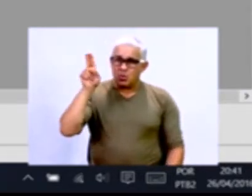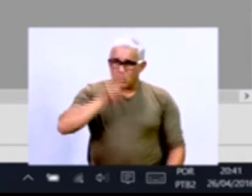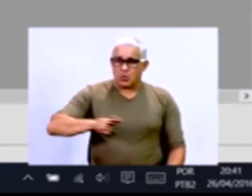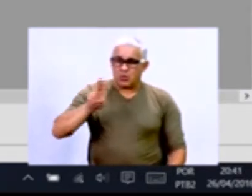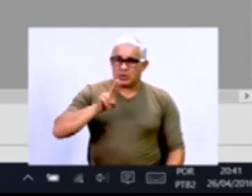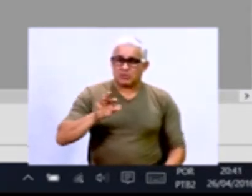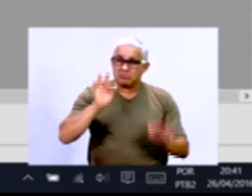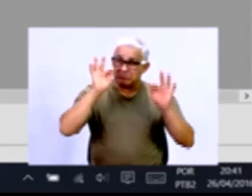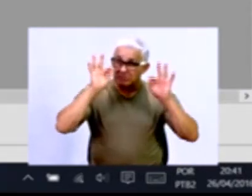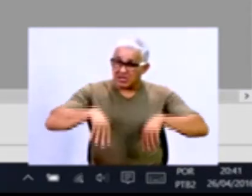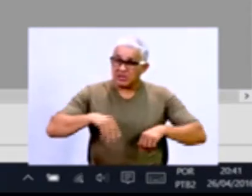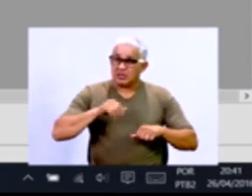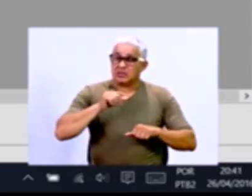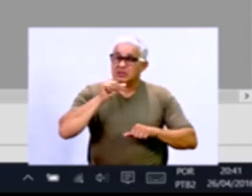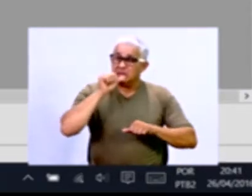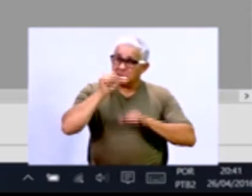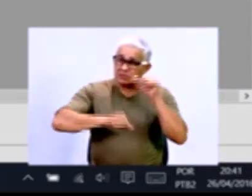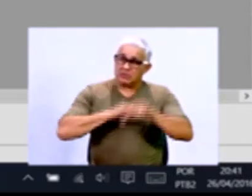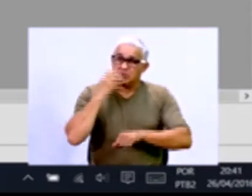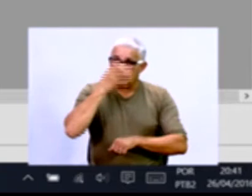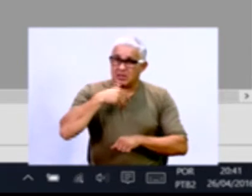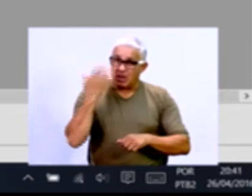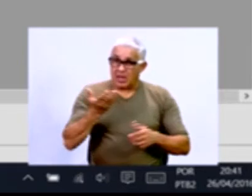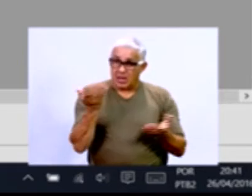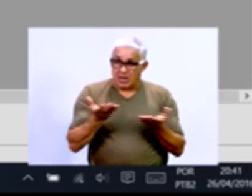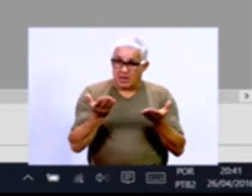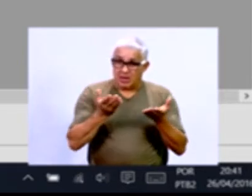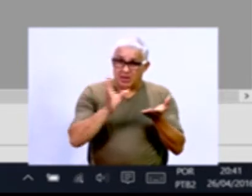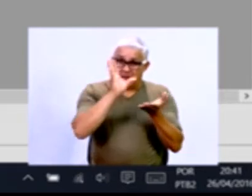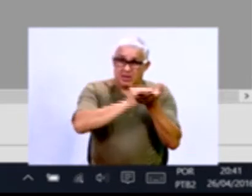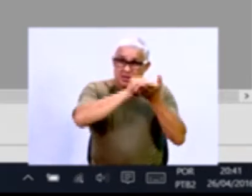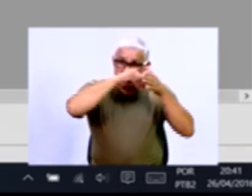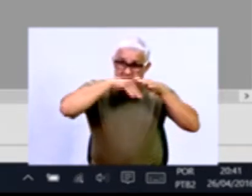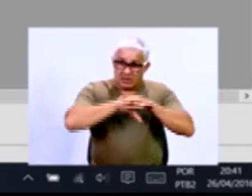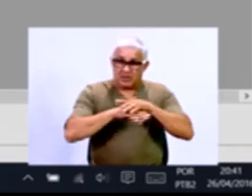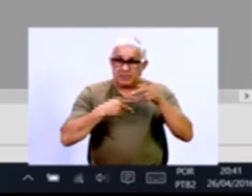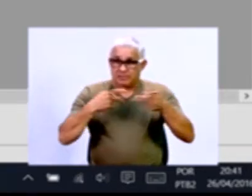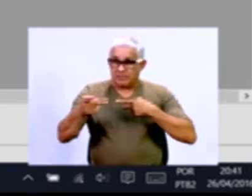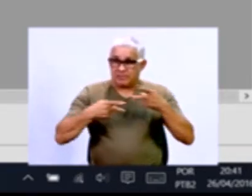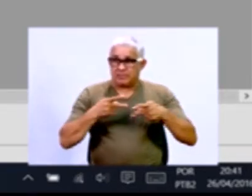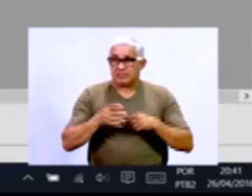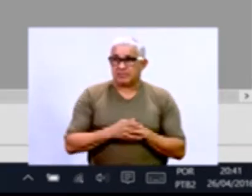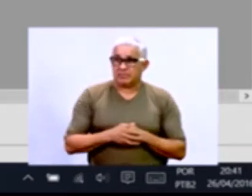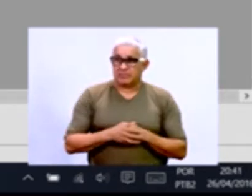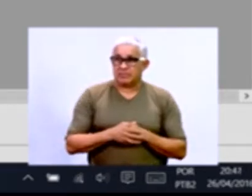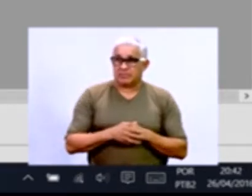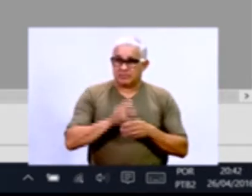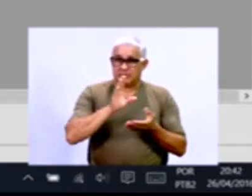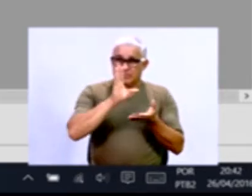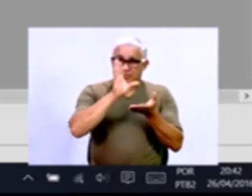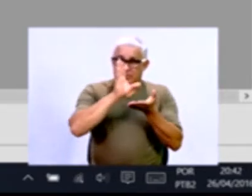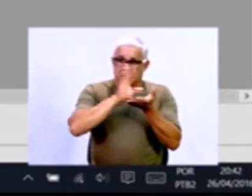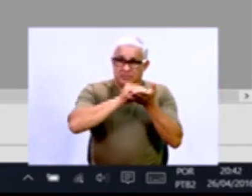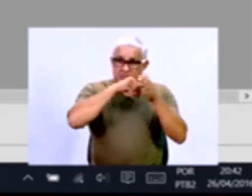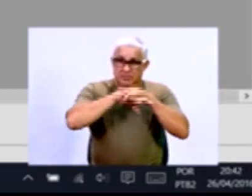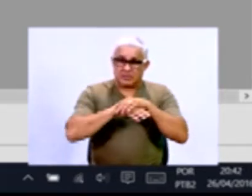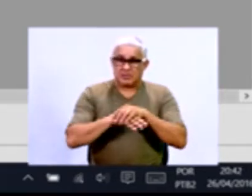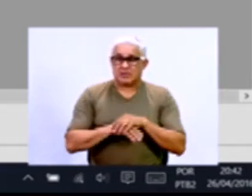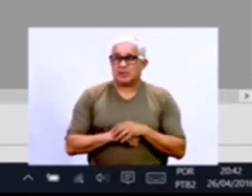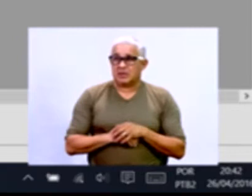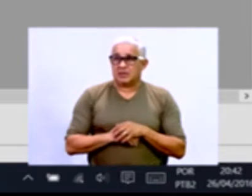Terminei de alterar minha música, agora eu vou salvar o meu projeto. Salvar como? Então, aqui, ó, salvar o projeto